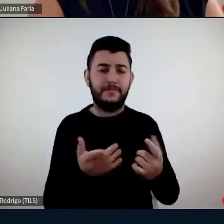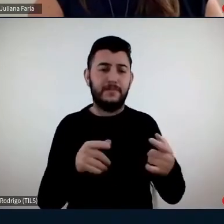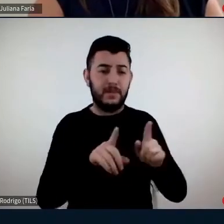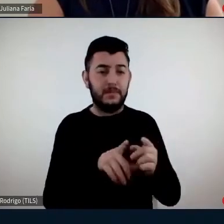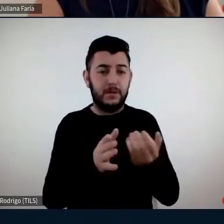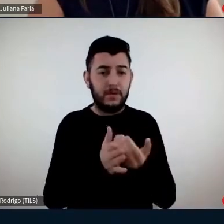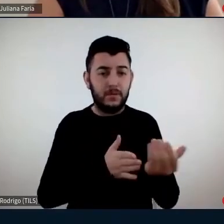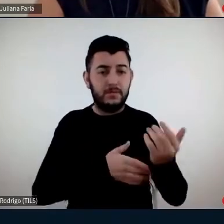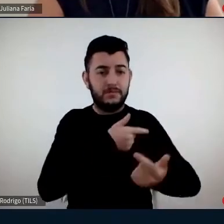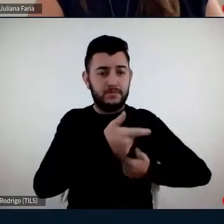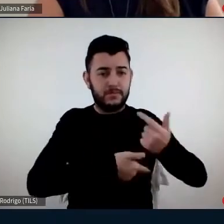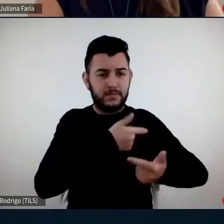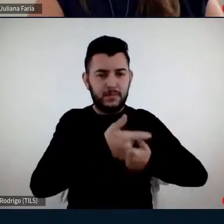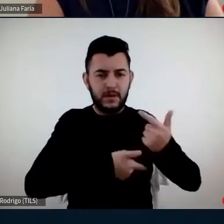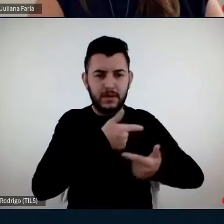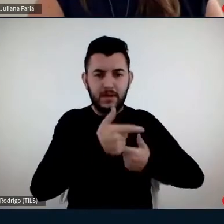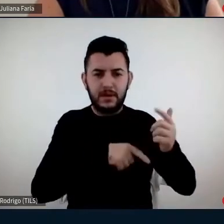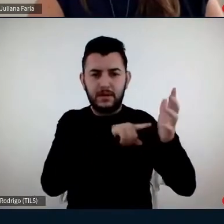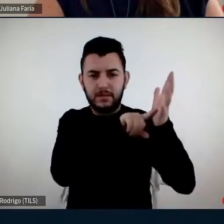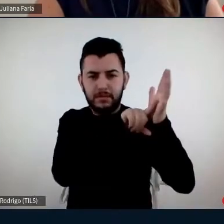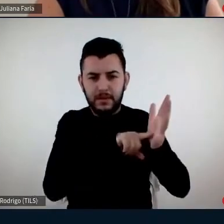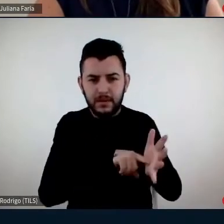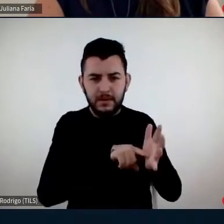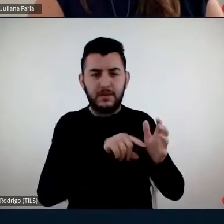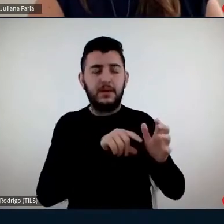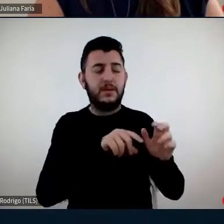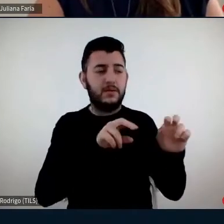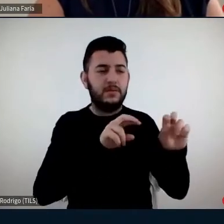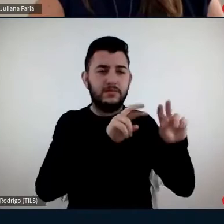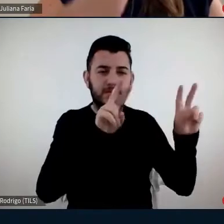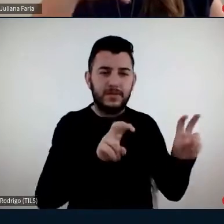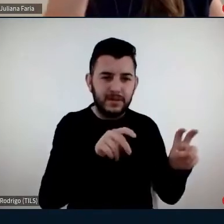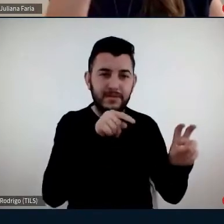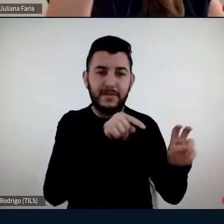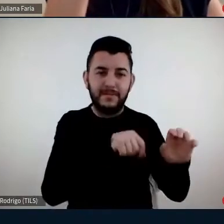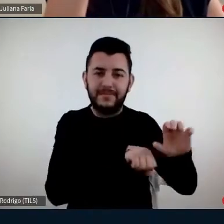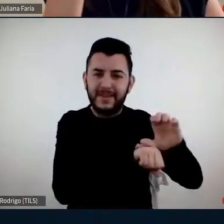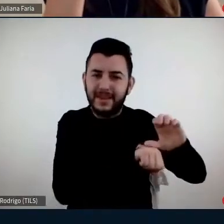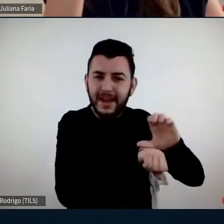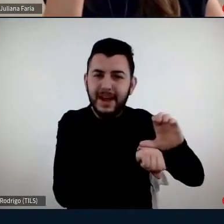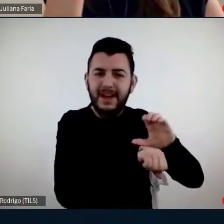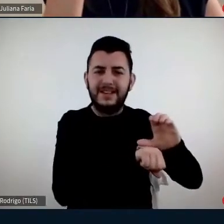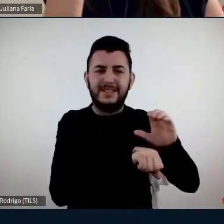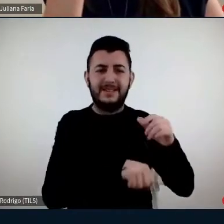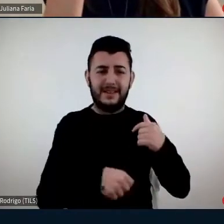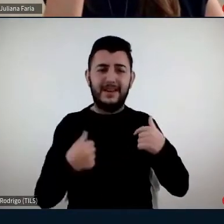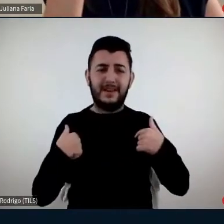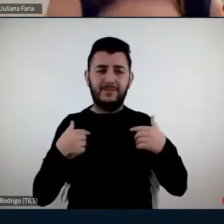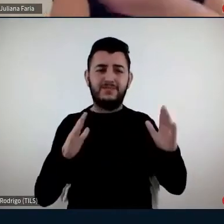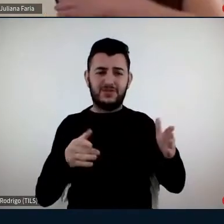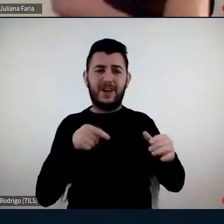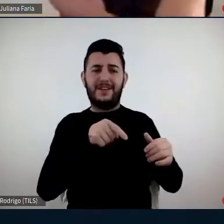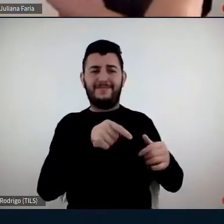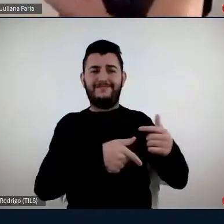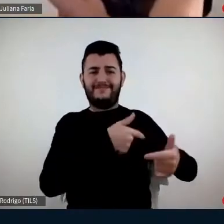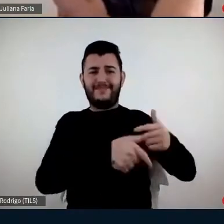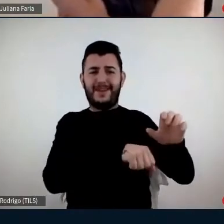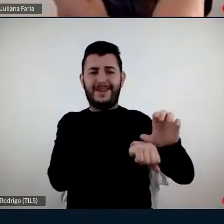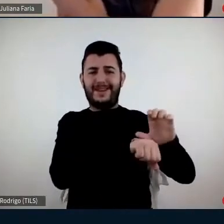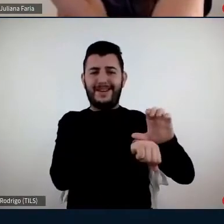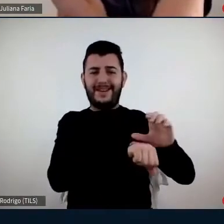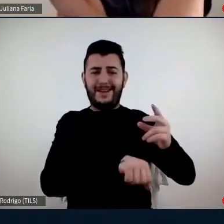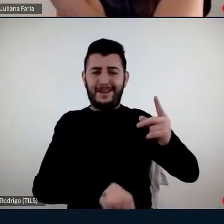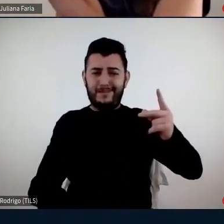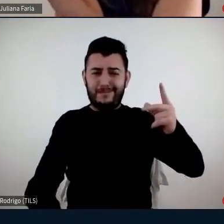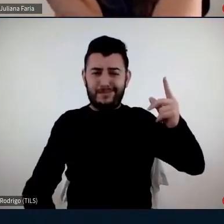trabalho sobre uma instituição, que é o CAIS, na qual eu trabalhei muito tempo. Eu vi o CAIS